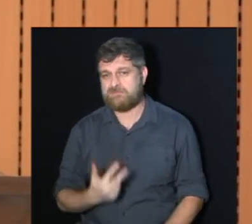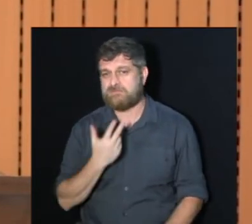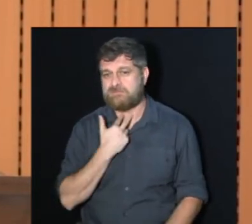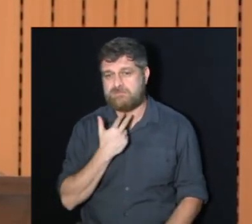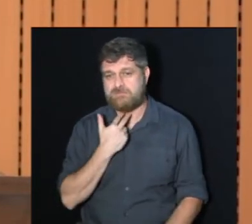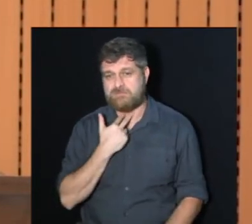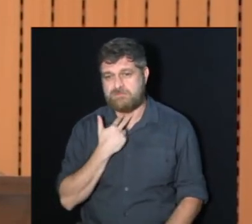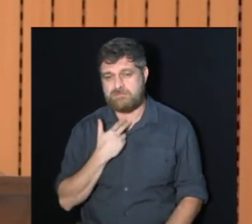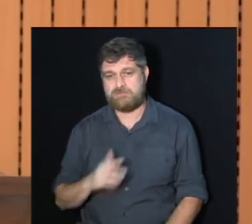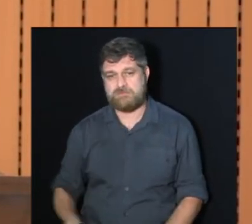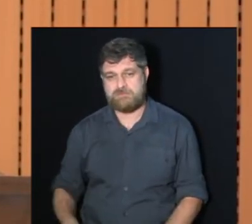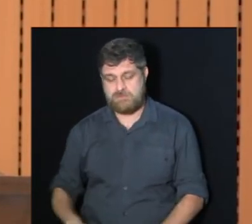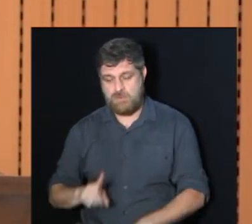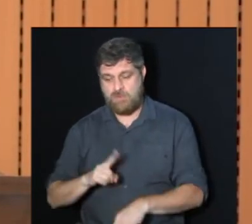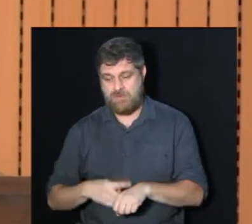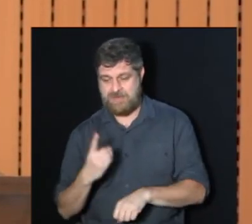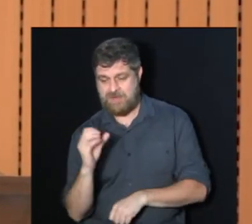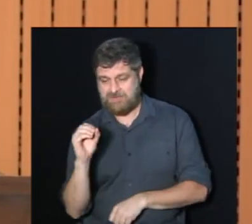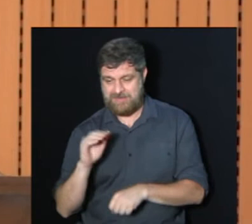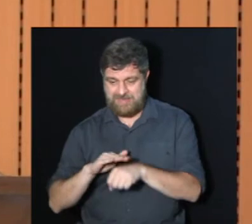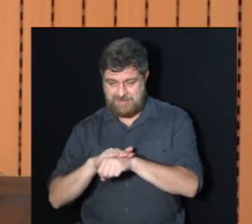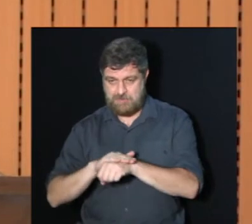a casa às 10 horas.